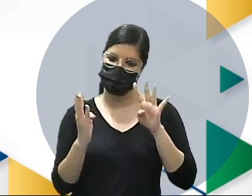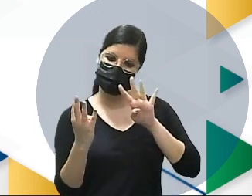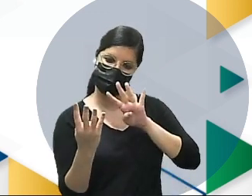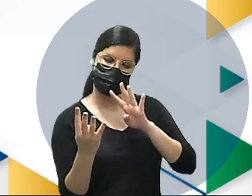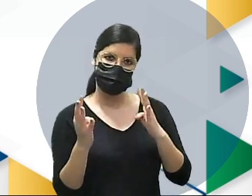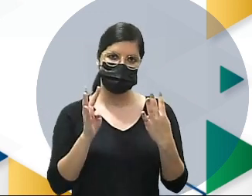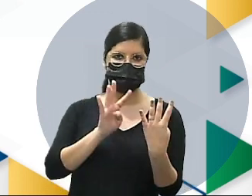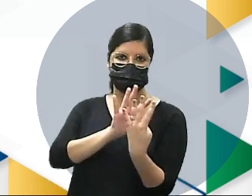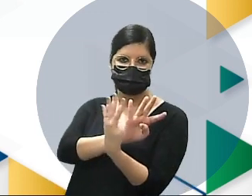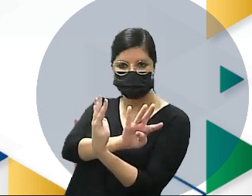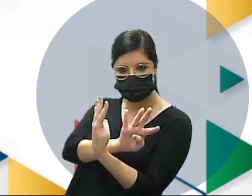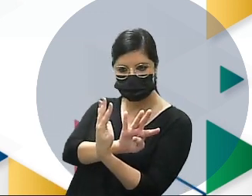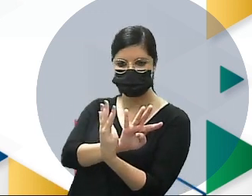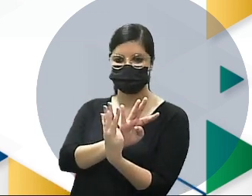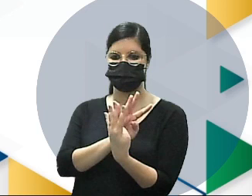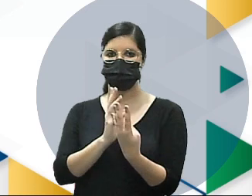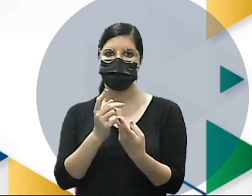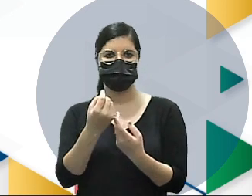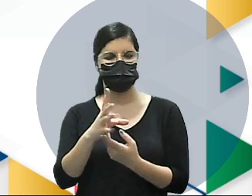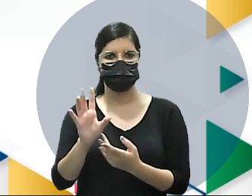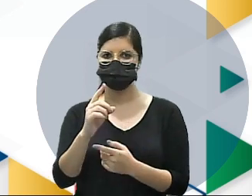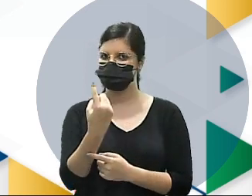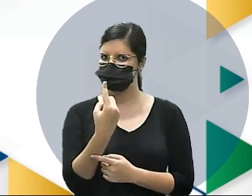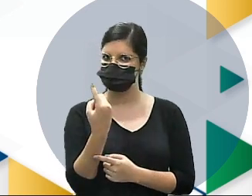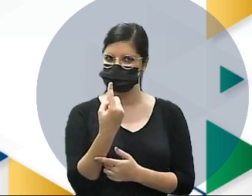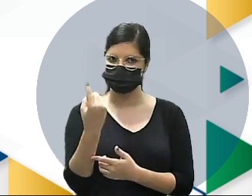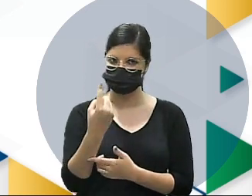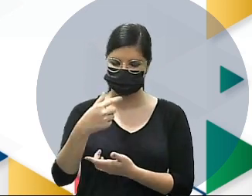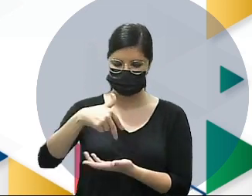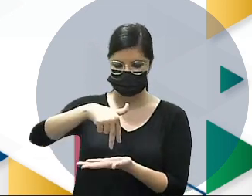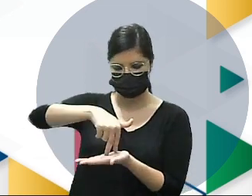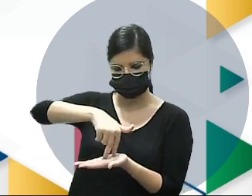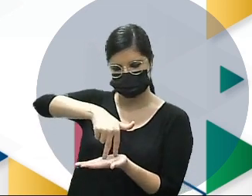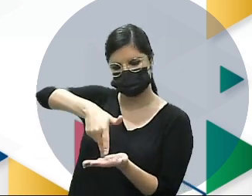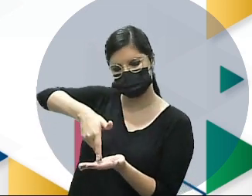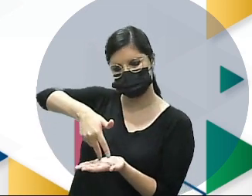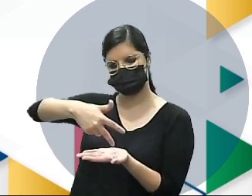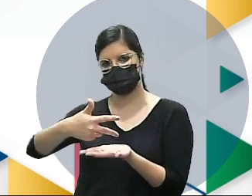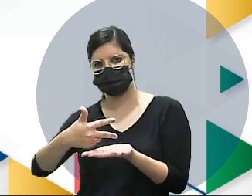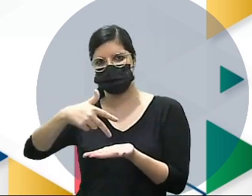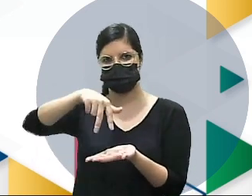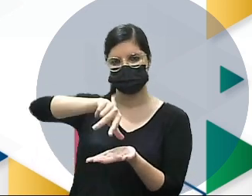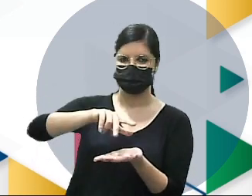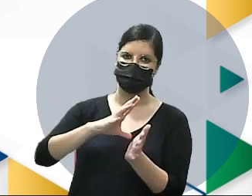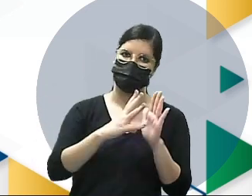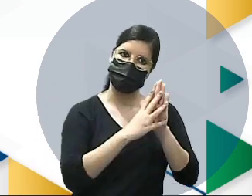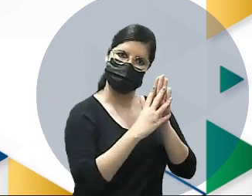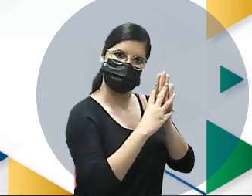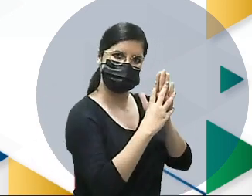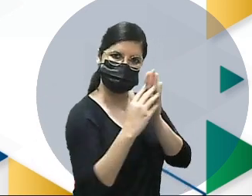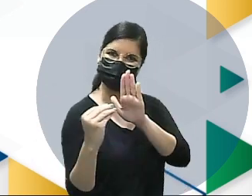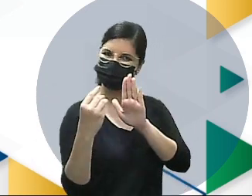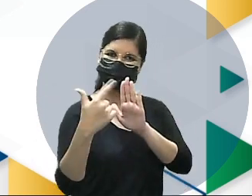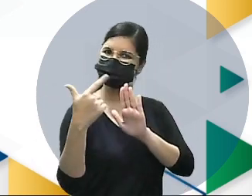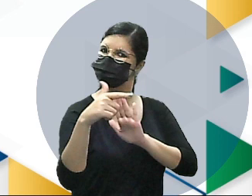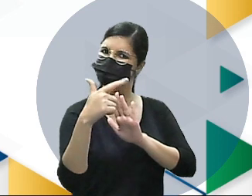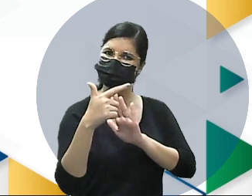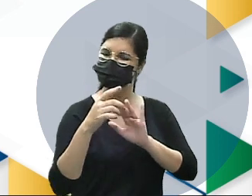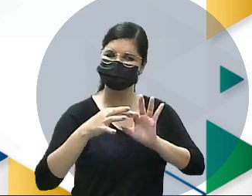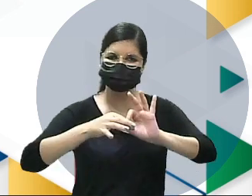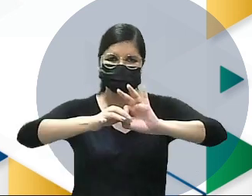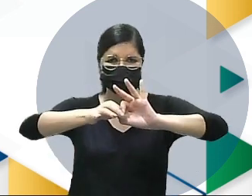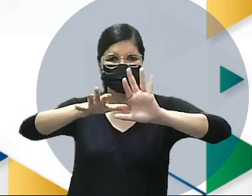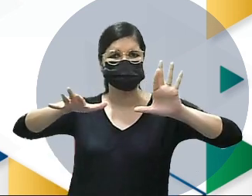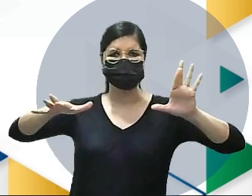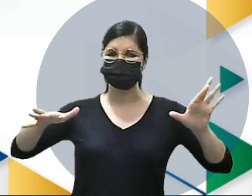corpo né de abrir perna de ficar na diagonal ou seja não tem um padrão uma técnica específica fechada engessada não o baralho mesmo